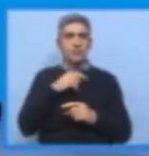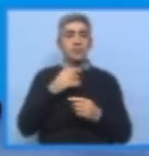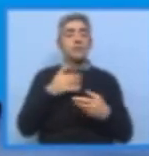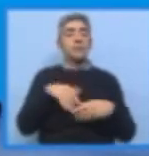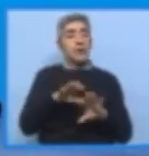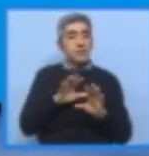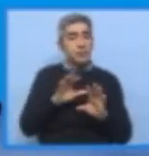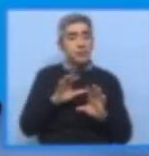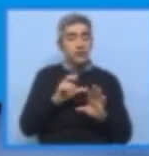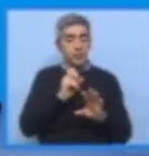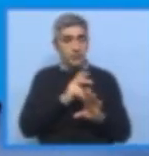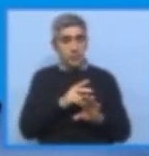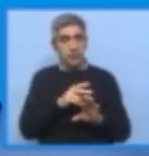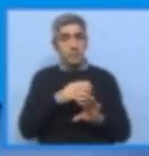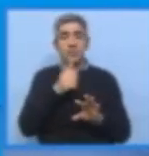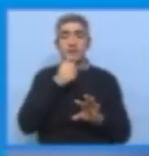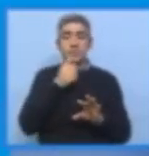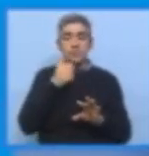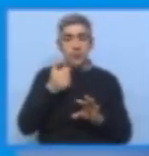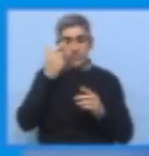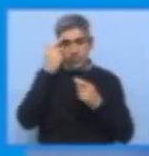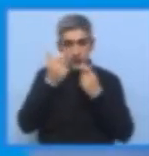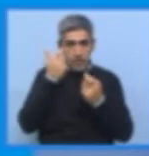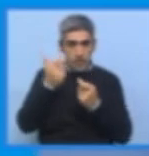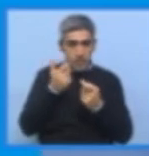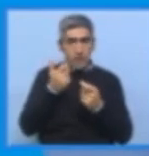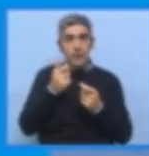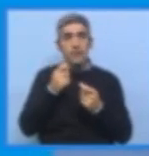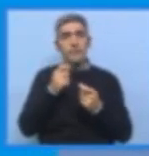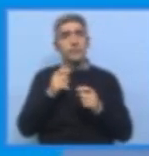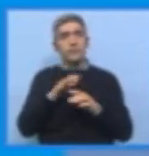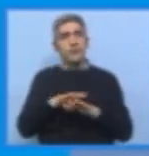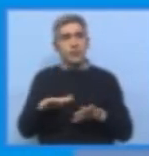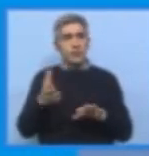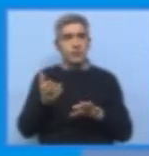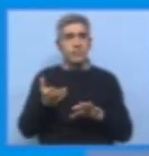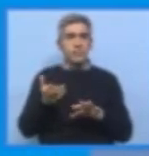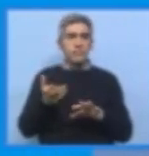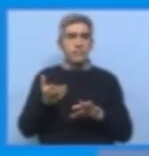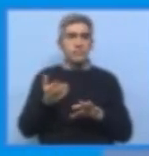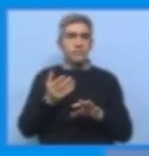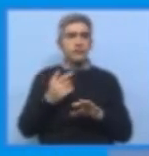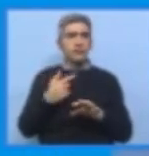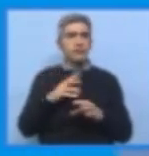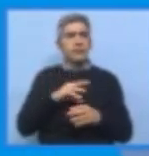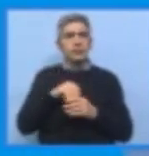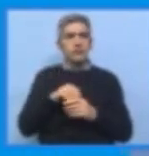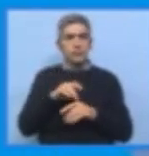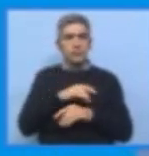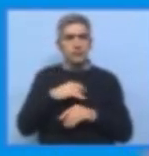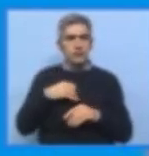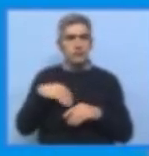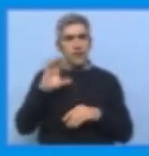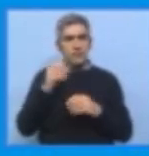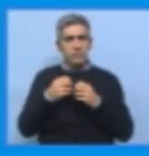mas se as decisões forem ponderadas e são tranquilas e, portanto, fará sempre parte da vida dos médicos cada vez